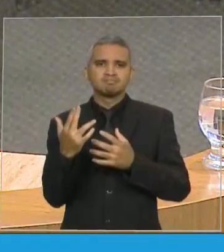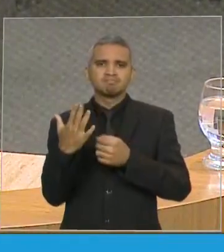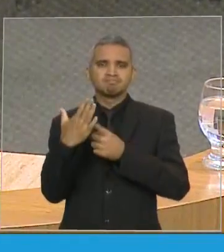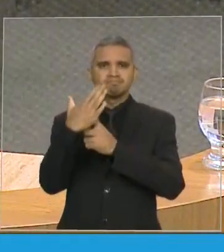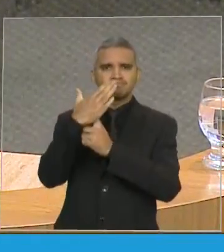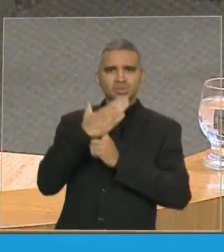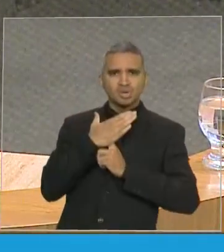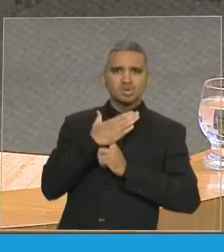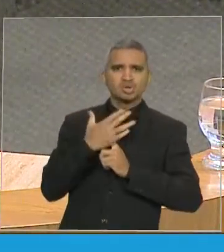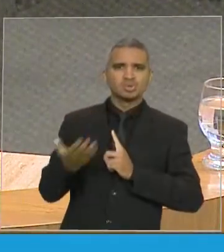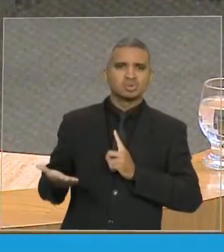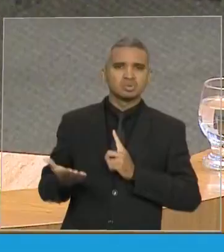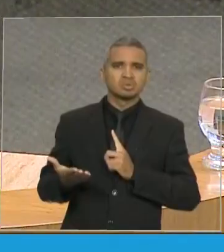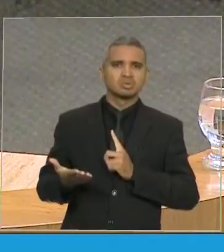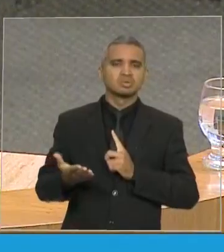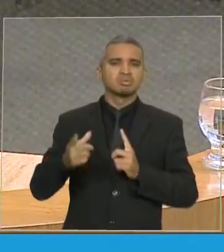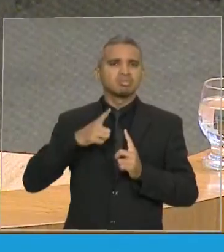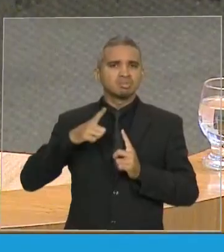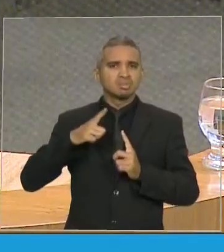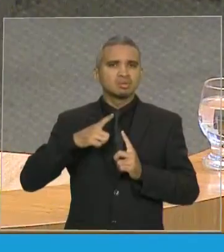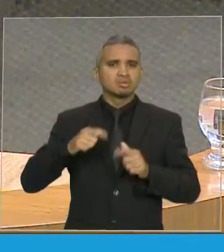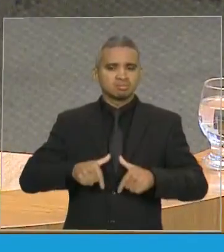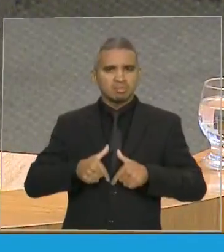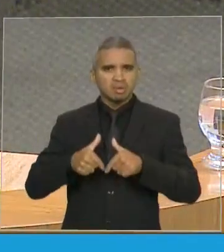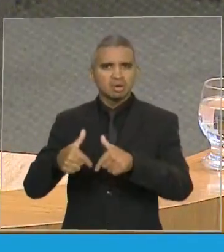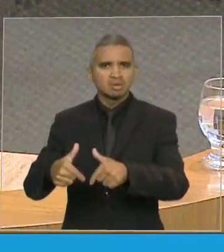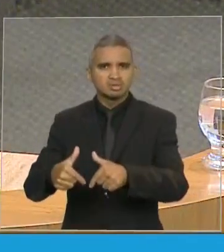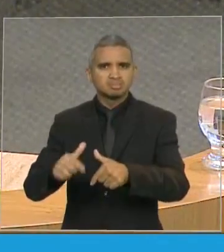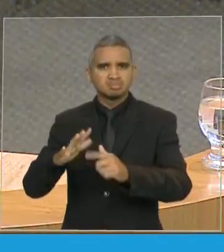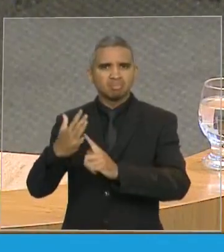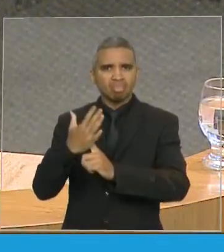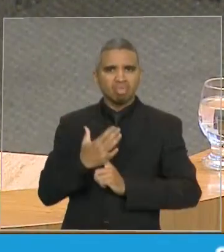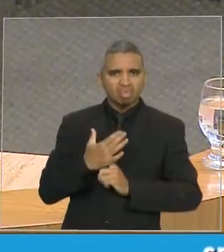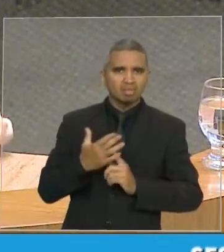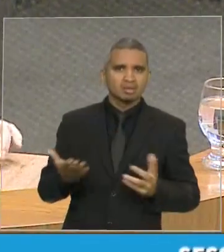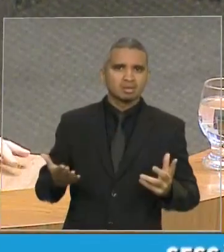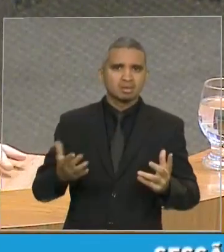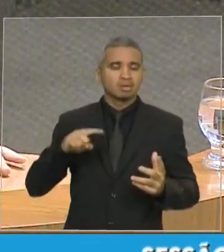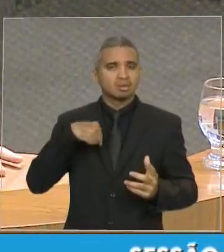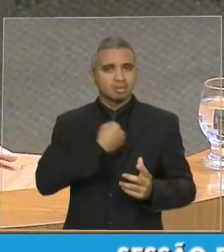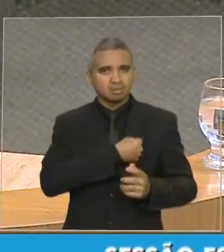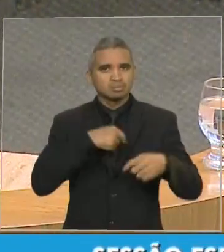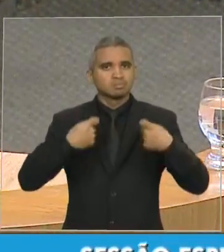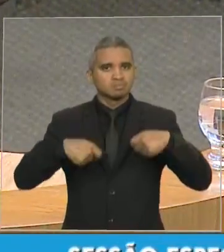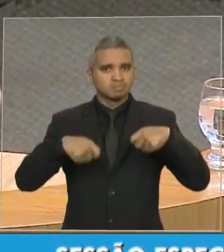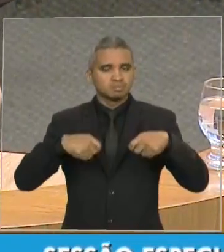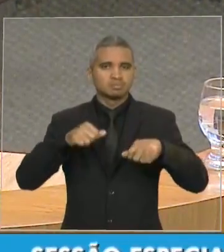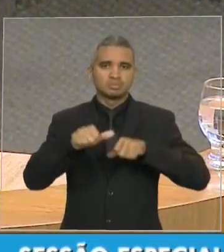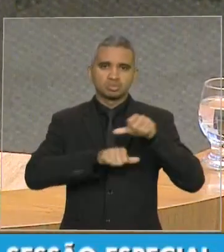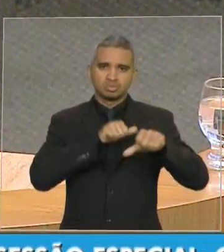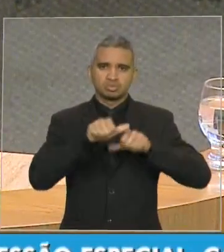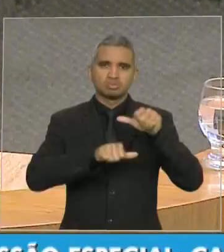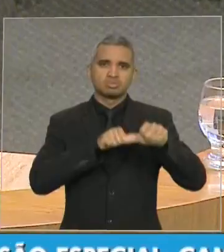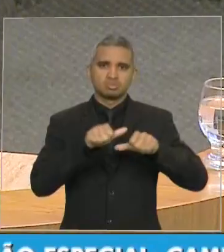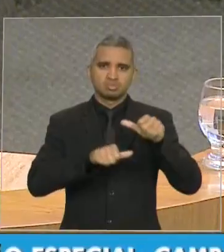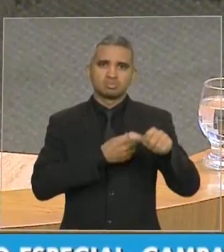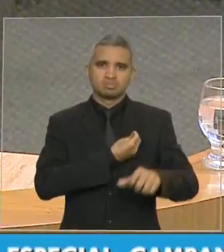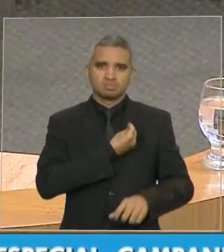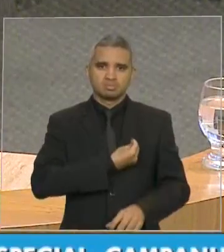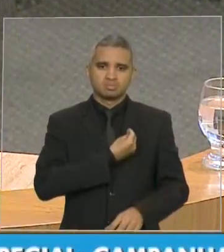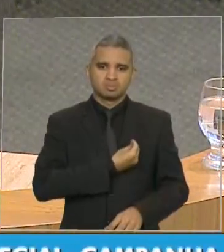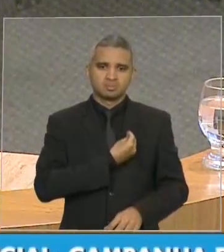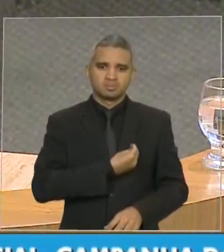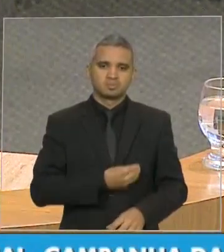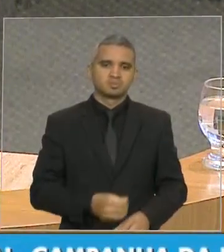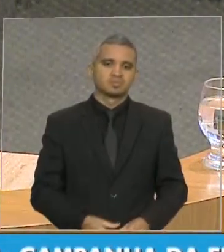das nossas ações, das nossas atitudes, e nós precisamos mudar. Eu vou ler aqui um texto, um